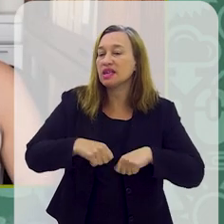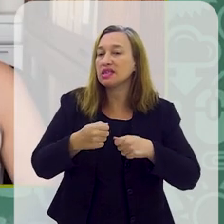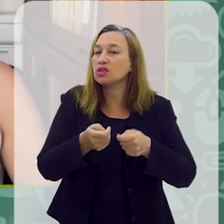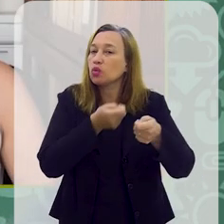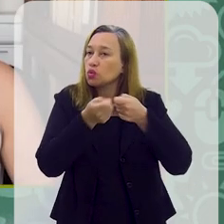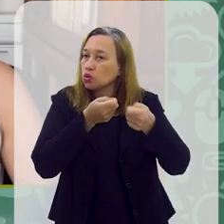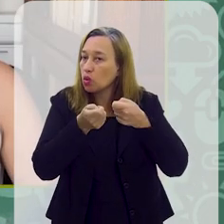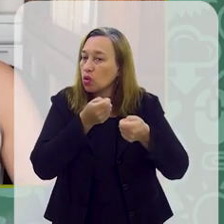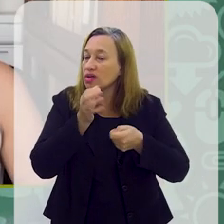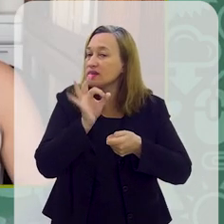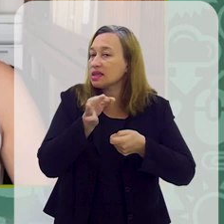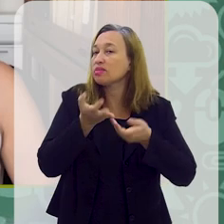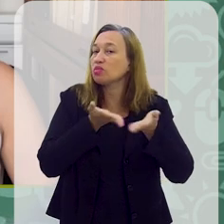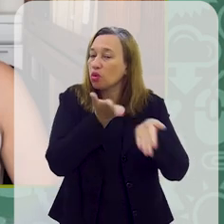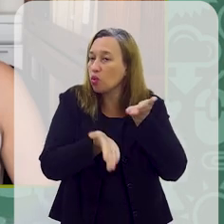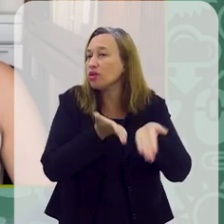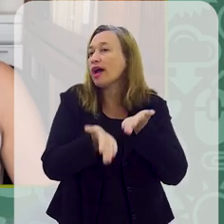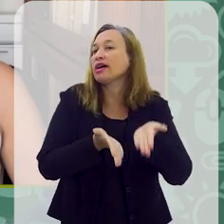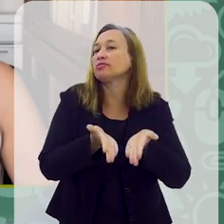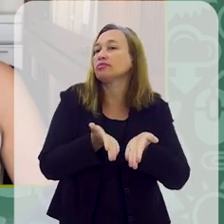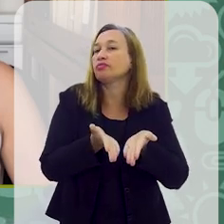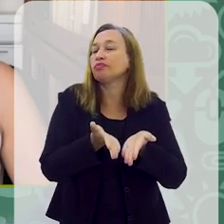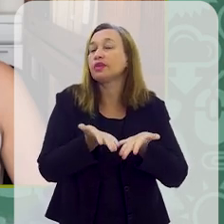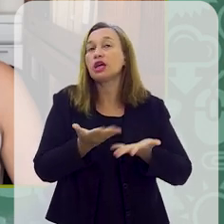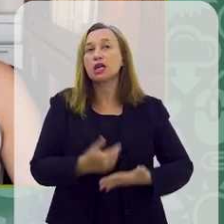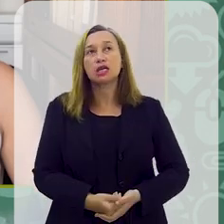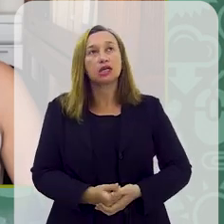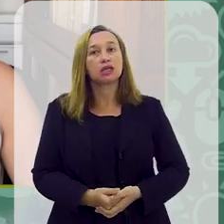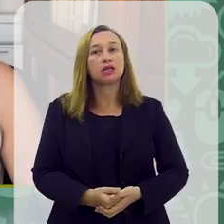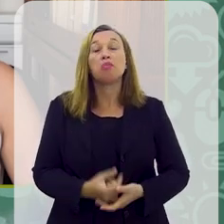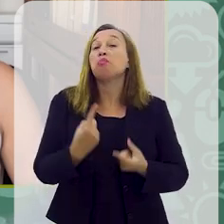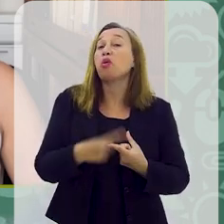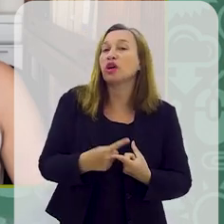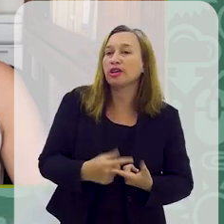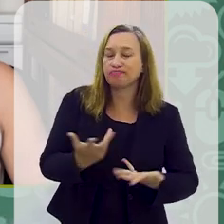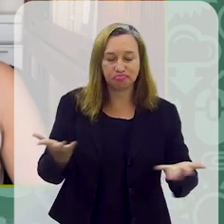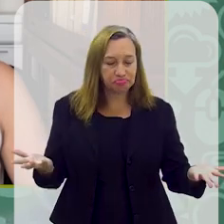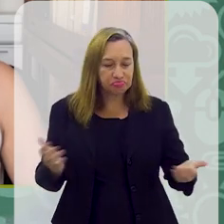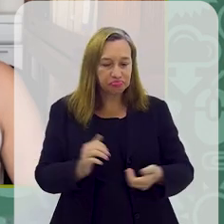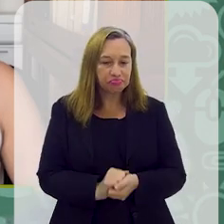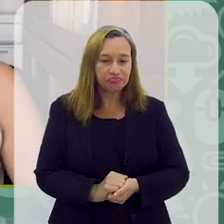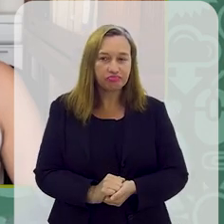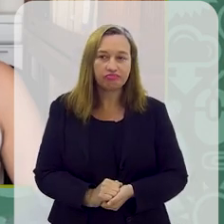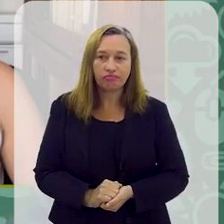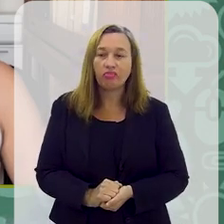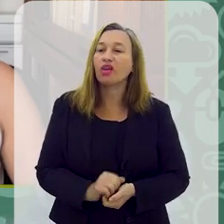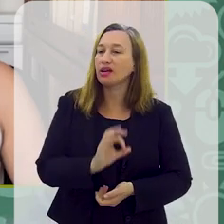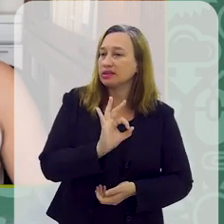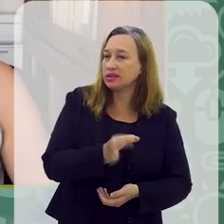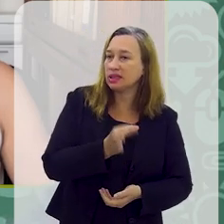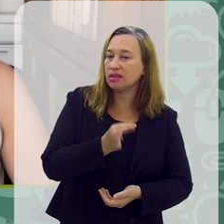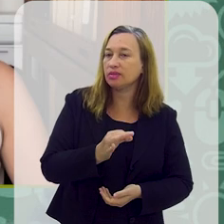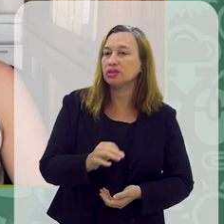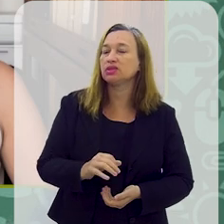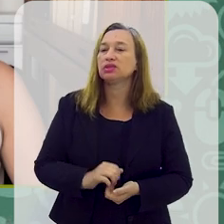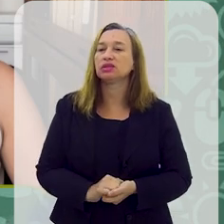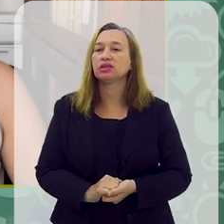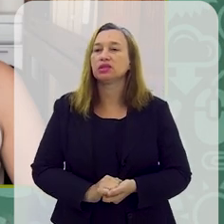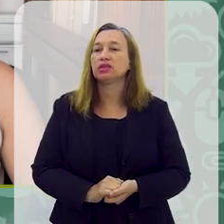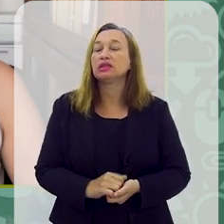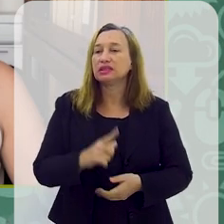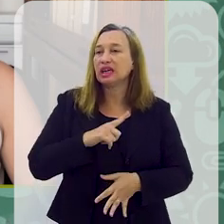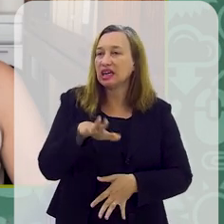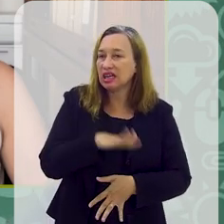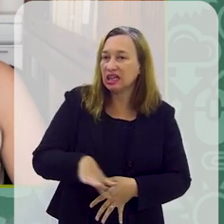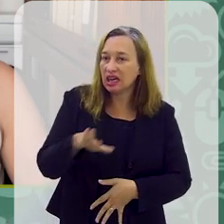eu acho que a gente precisa ter um controle justamente pelo cuidado. E aí, por quê? Isso, justamente, como